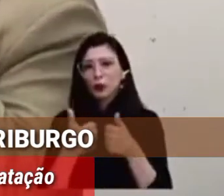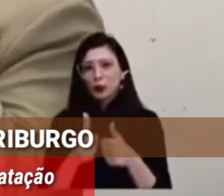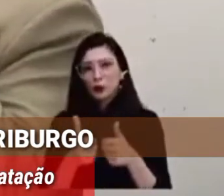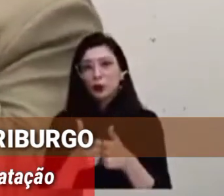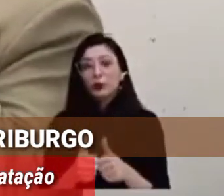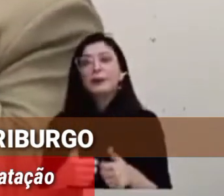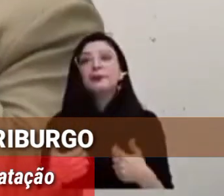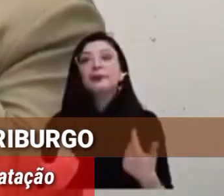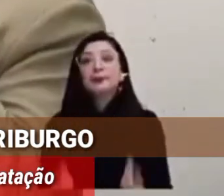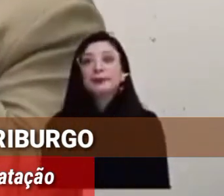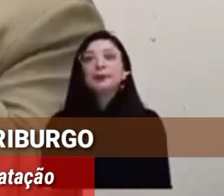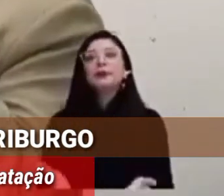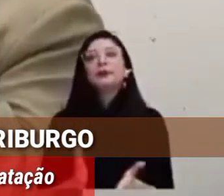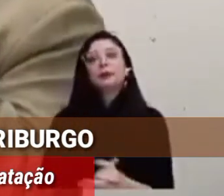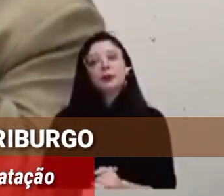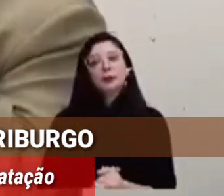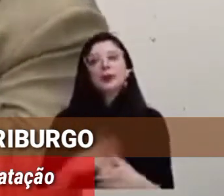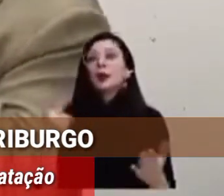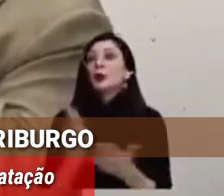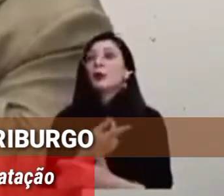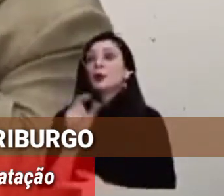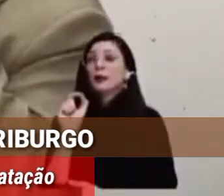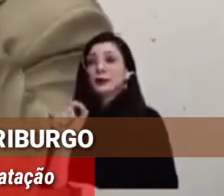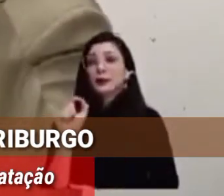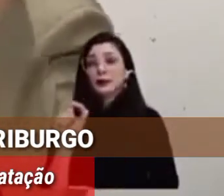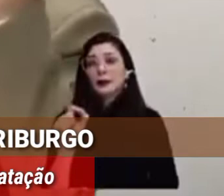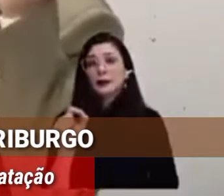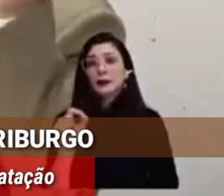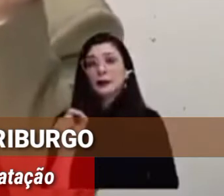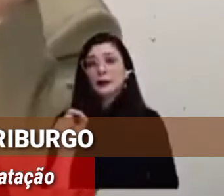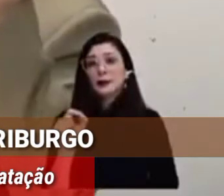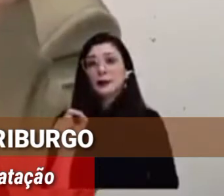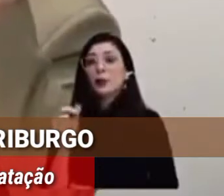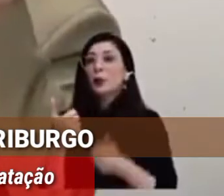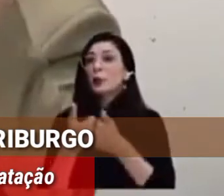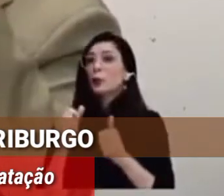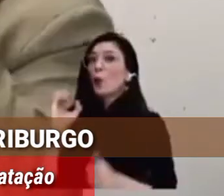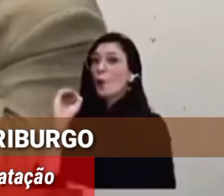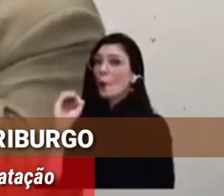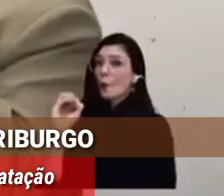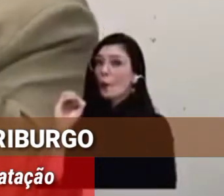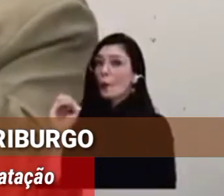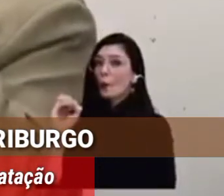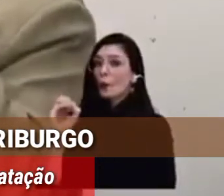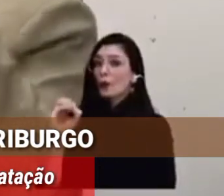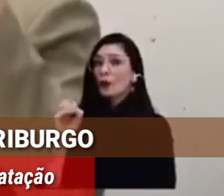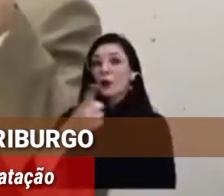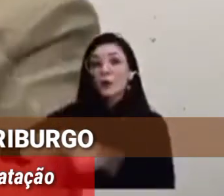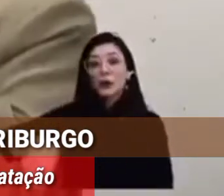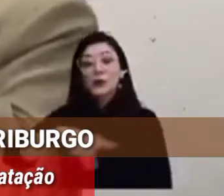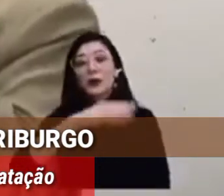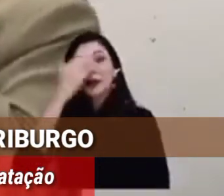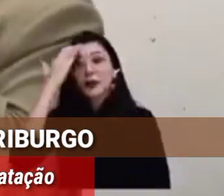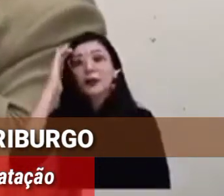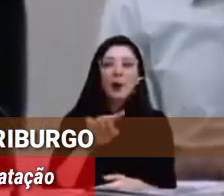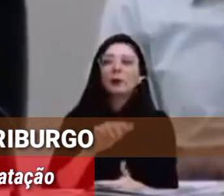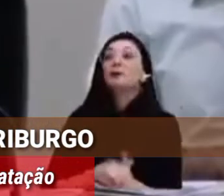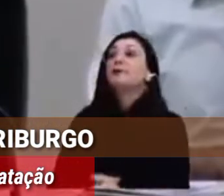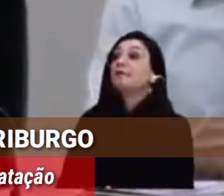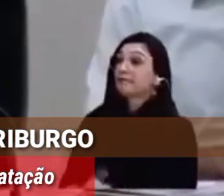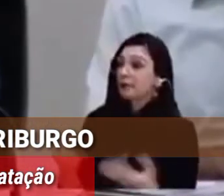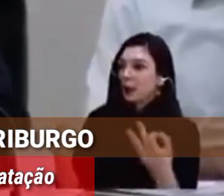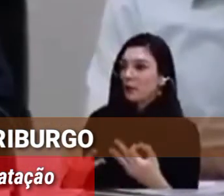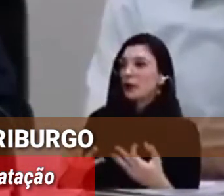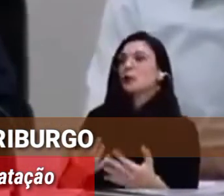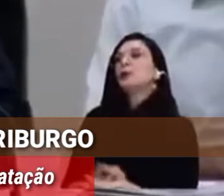frota. O que acontece? Isso seria no caso de ônibus zero. Só que vocês têm que entender uma realidade hoje da pandemia.